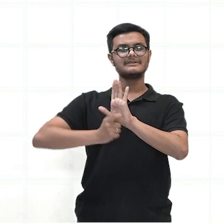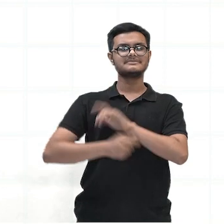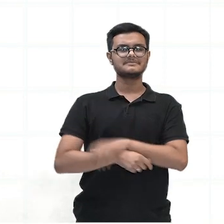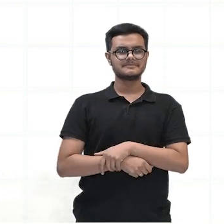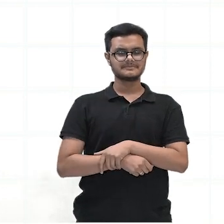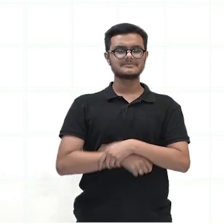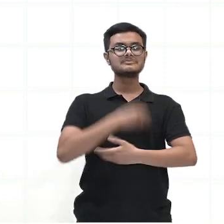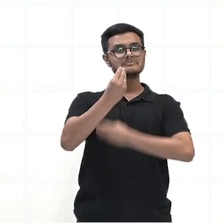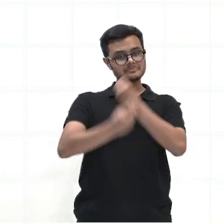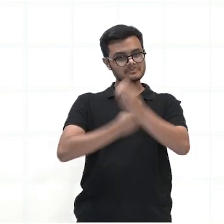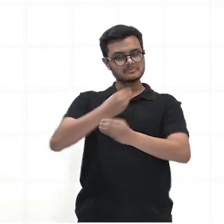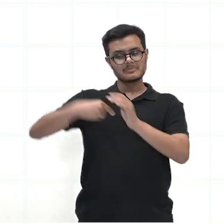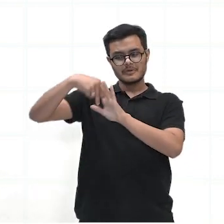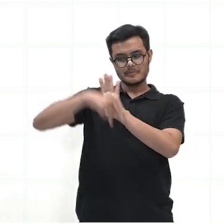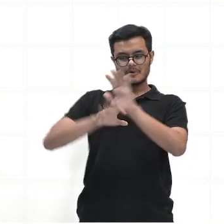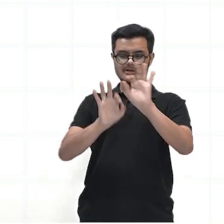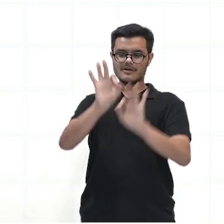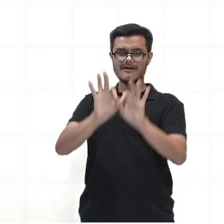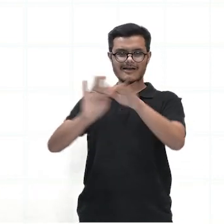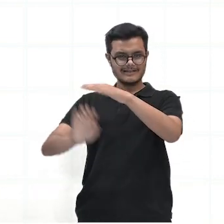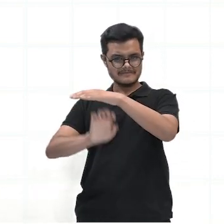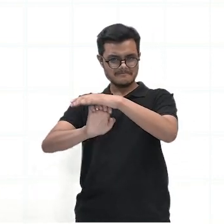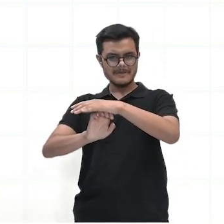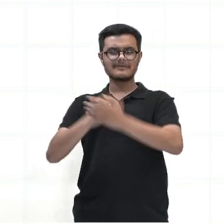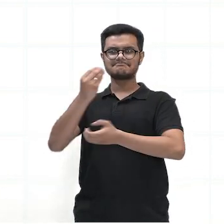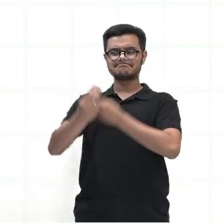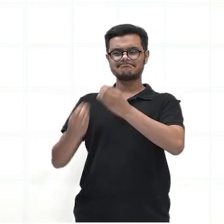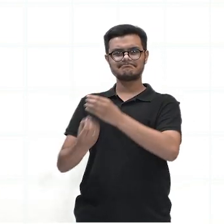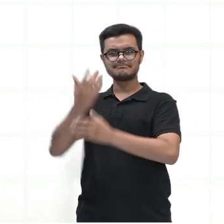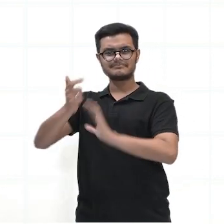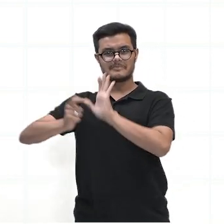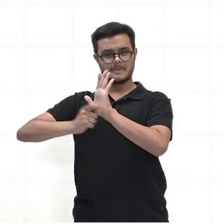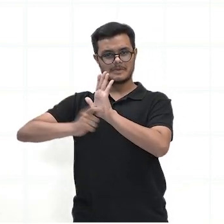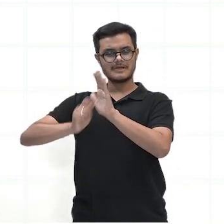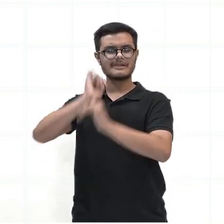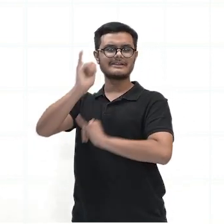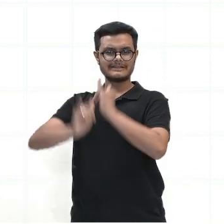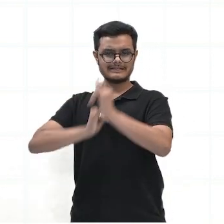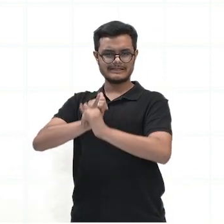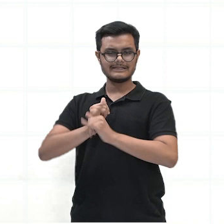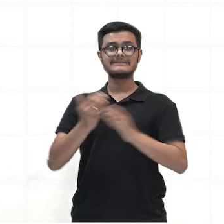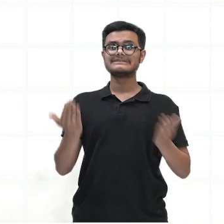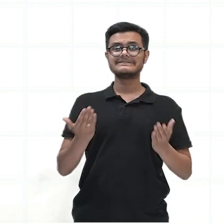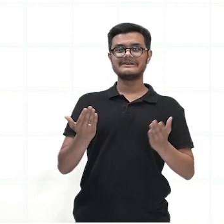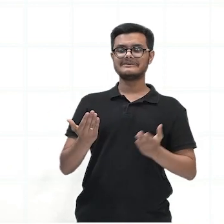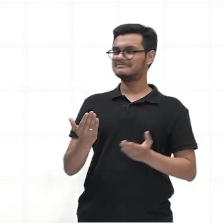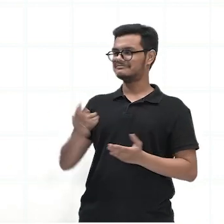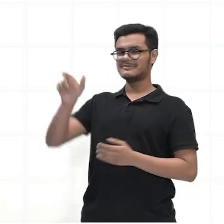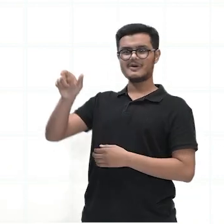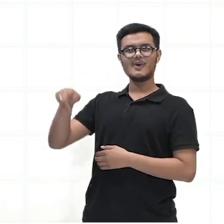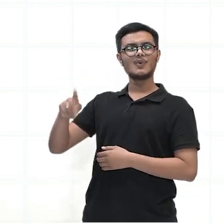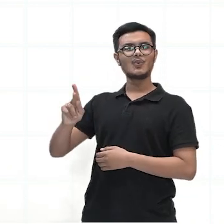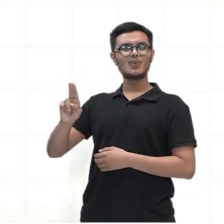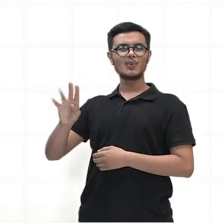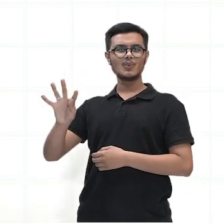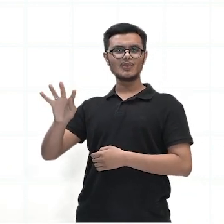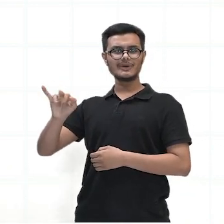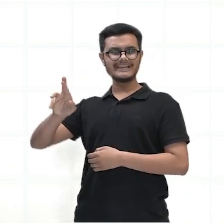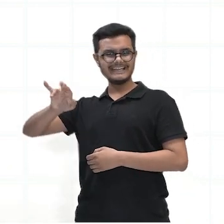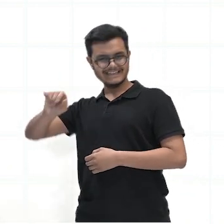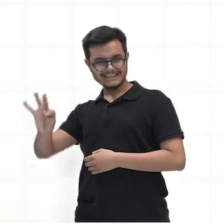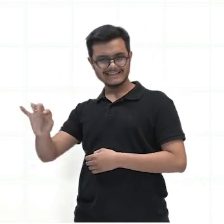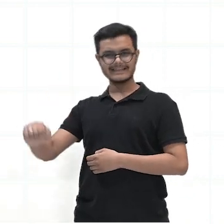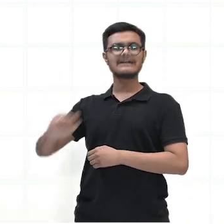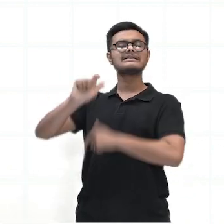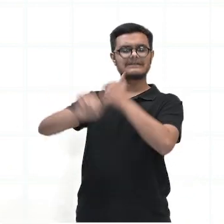estavam trabalhando nesse projeto nesse momento. E o Kurita estava trabalhando lá junto com eles nesse momento também,